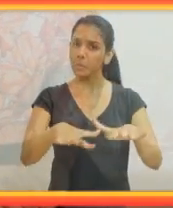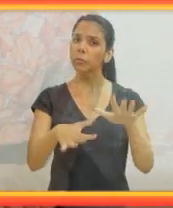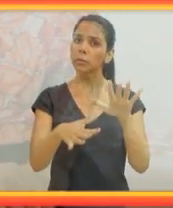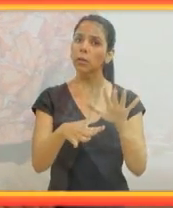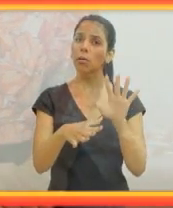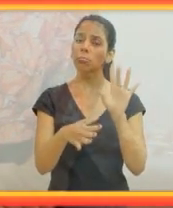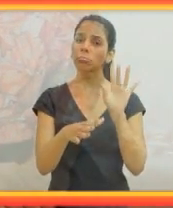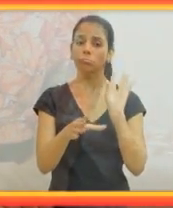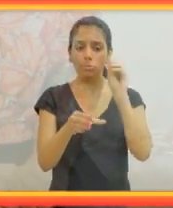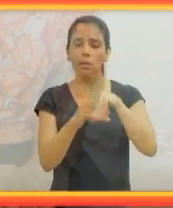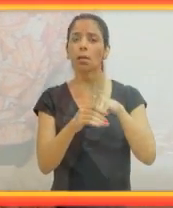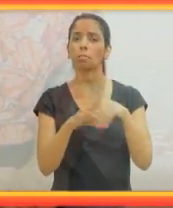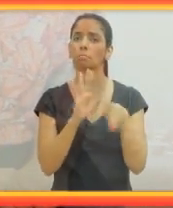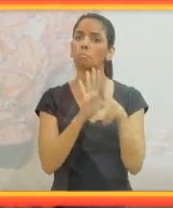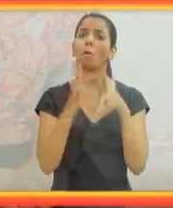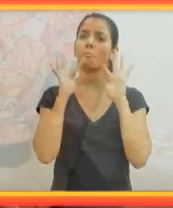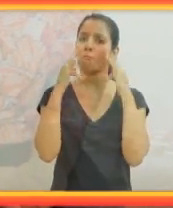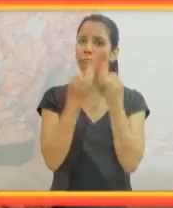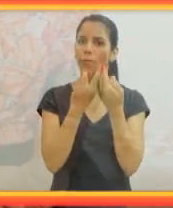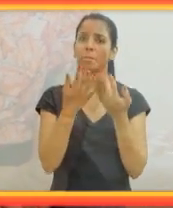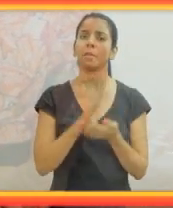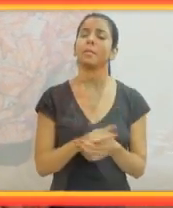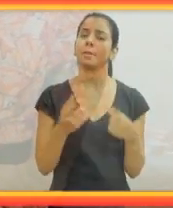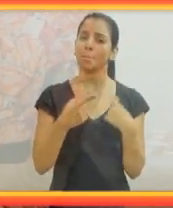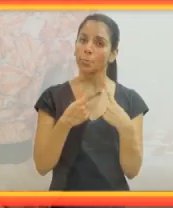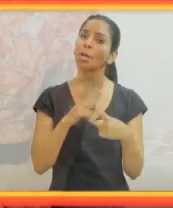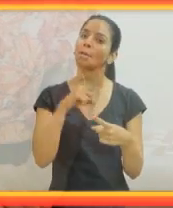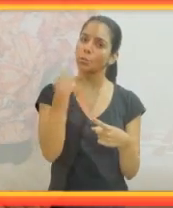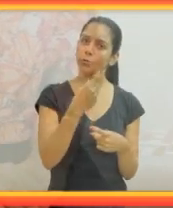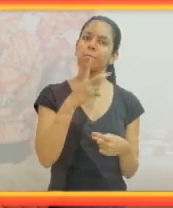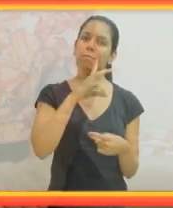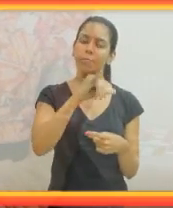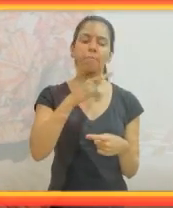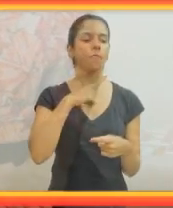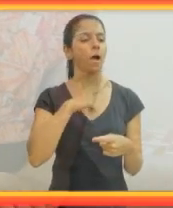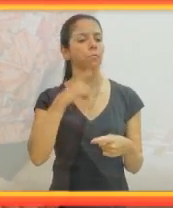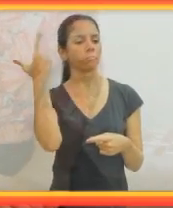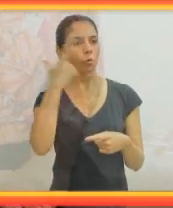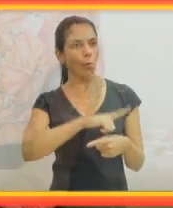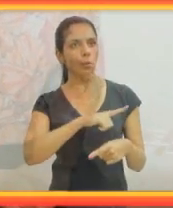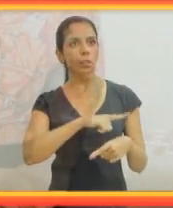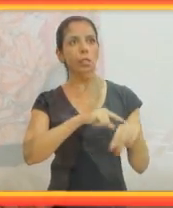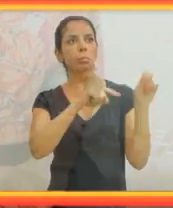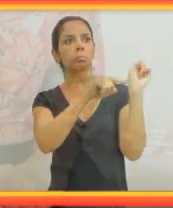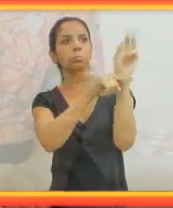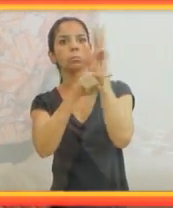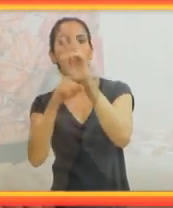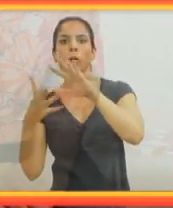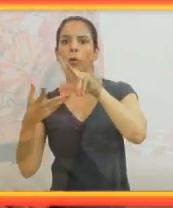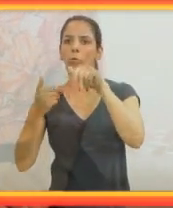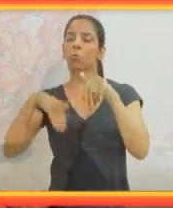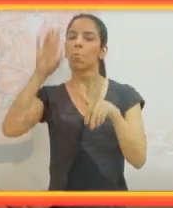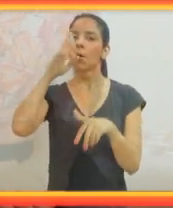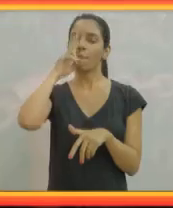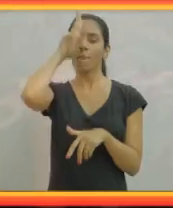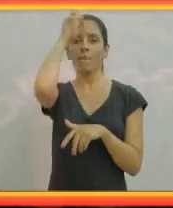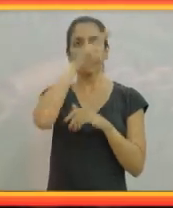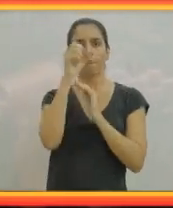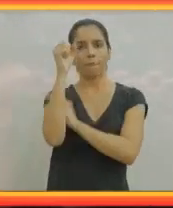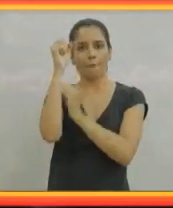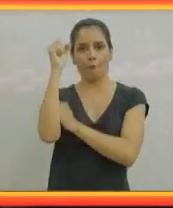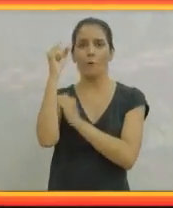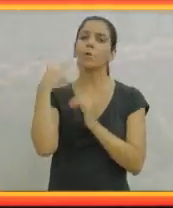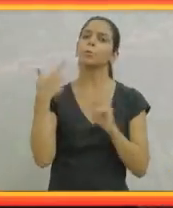inclusão dentro da própria família. Porque aí a gente vai sair para o mundo mais forte, que foi o que ocorreu dentro da